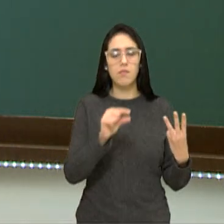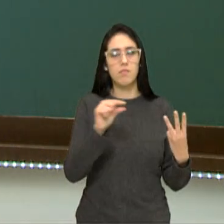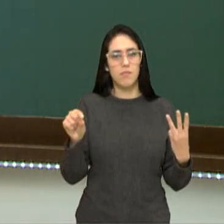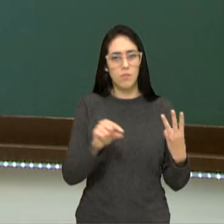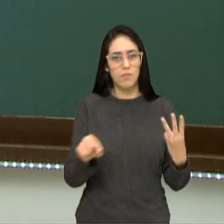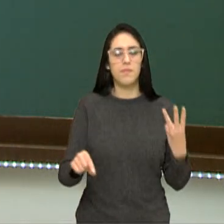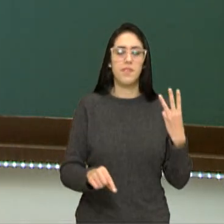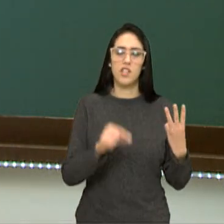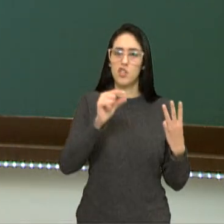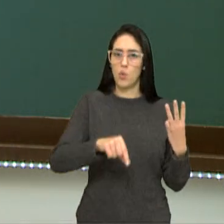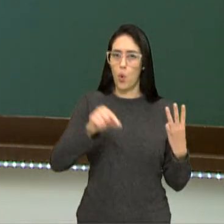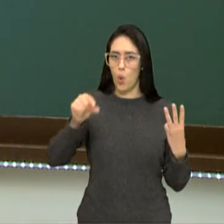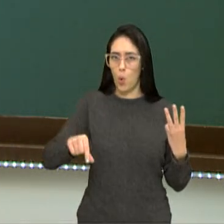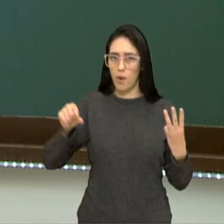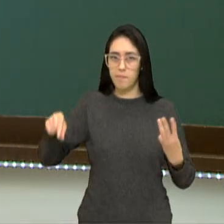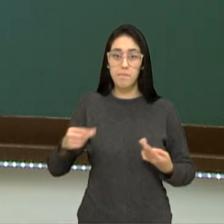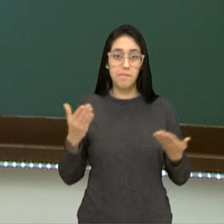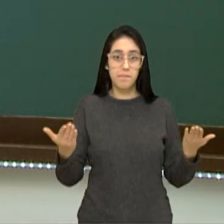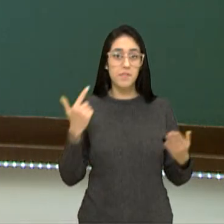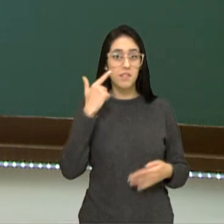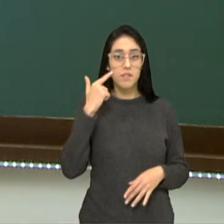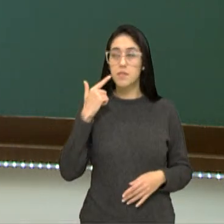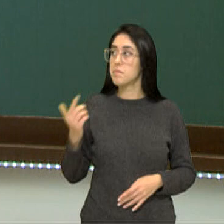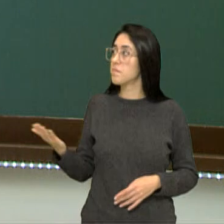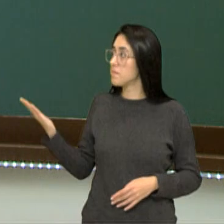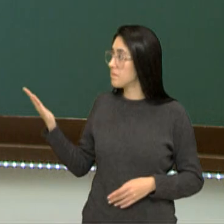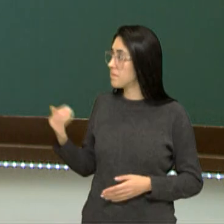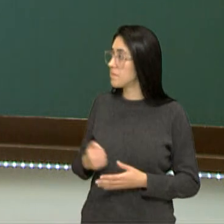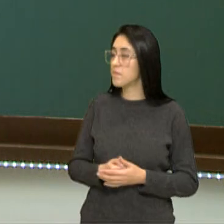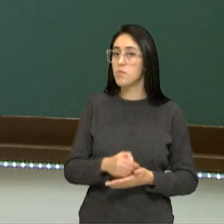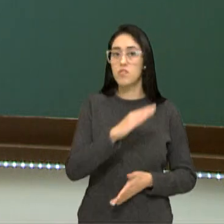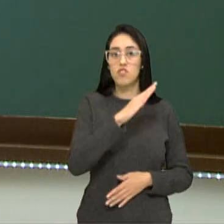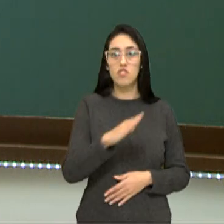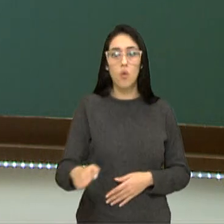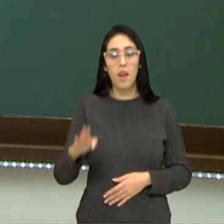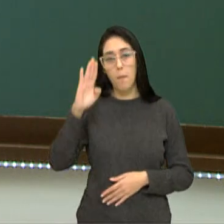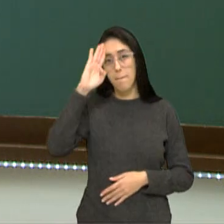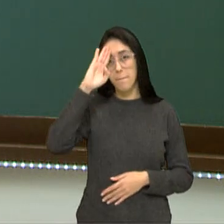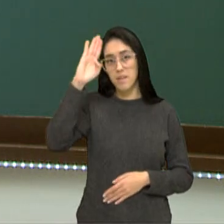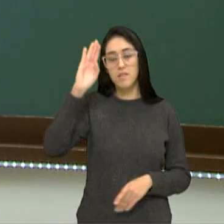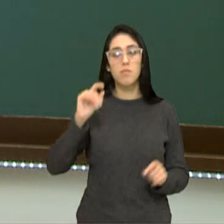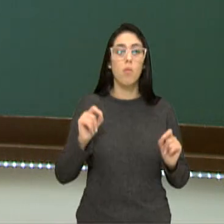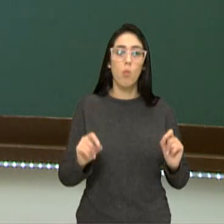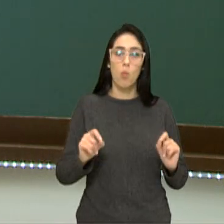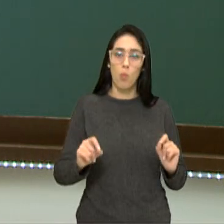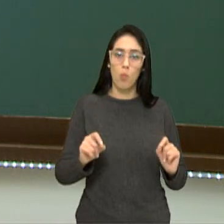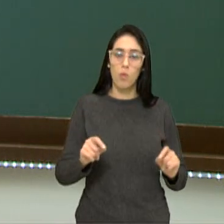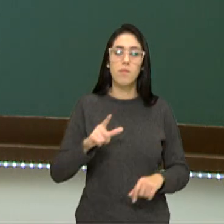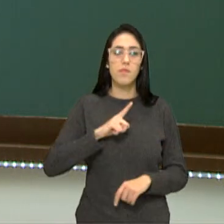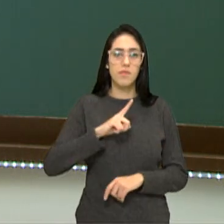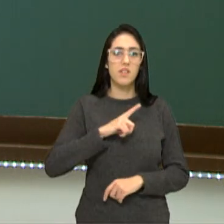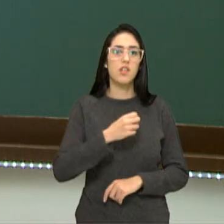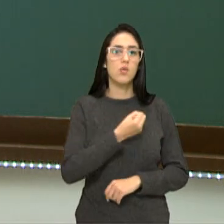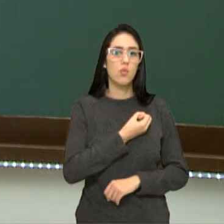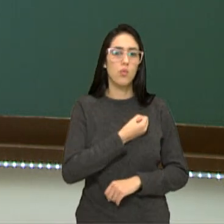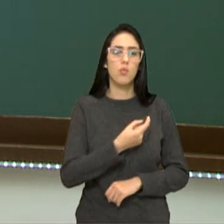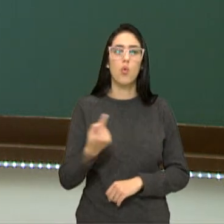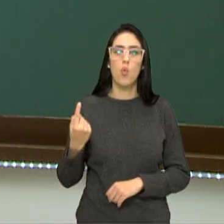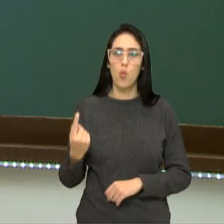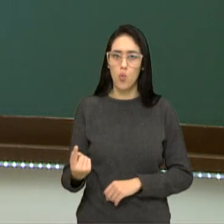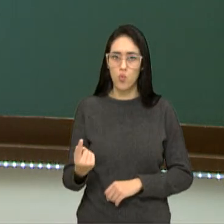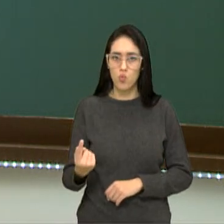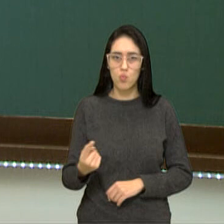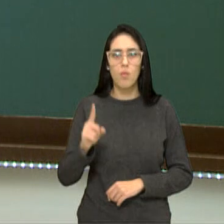colunas. Então, observe que a minha diagonal principal vai ser colocado os números 1, porque elas